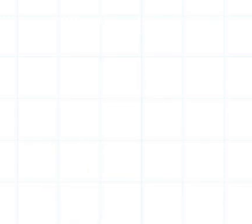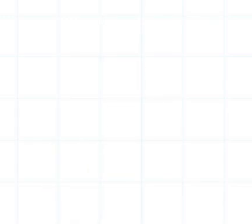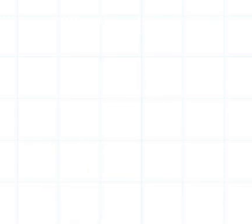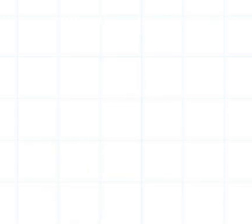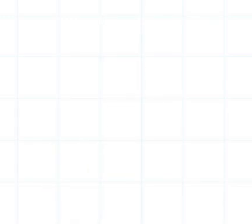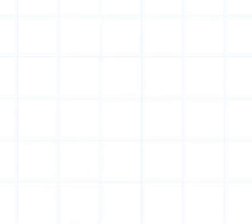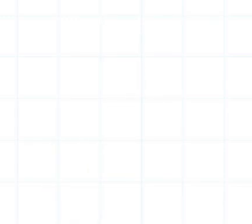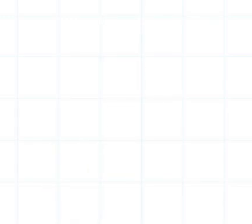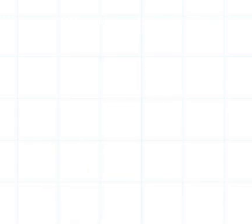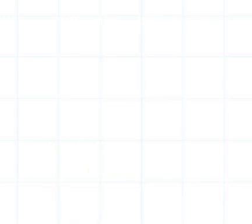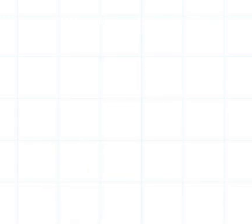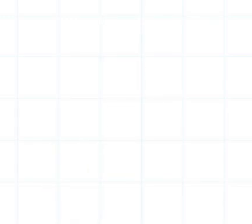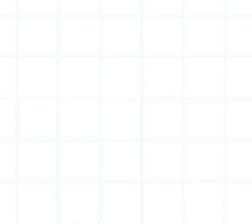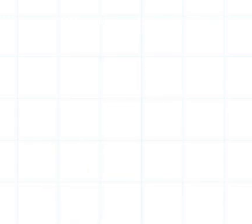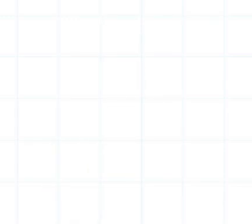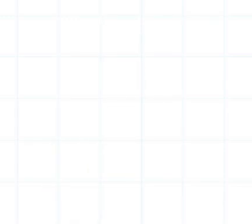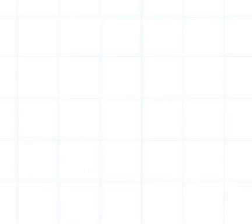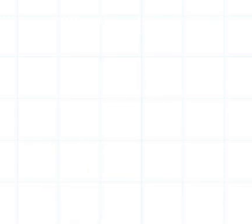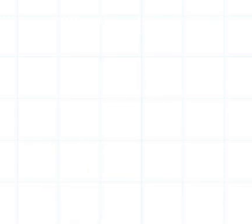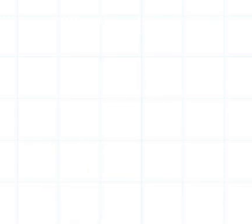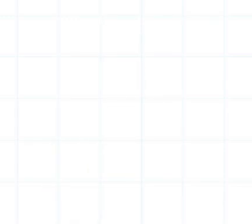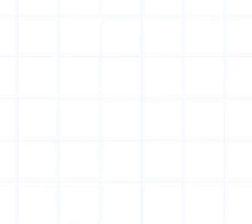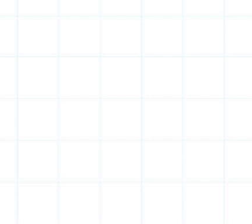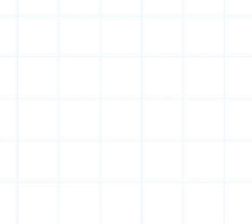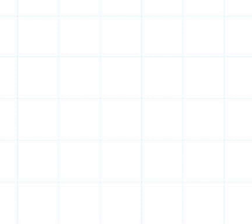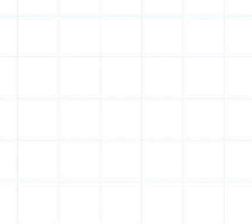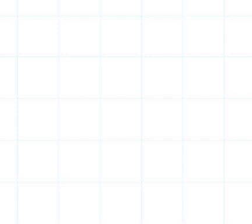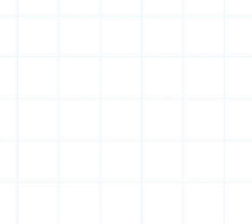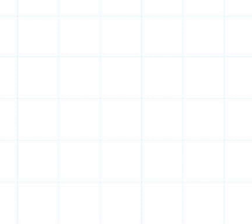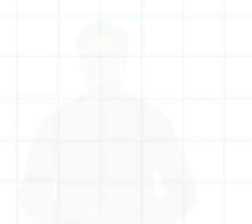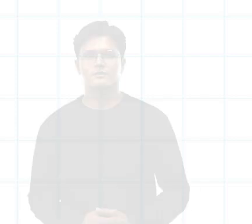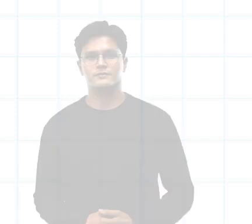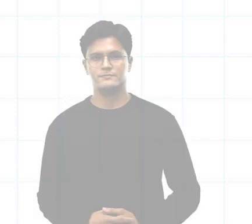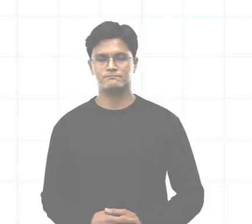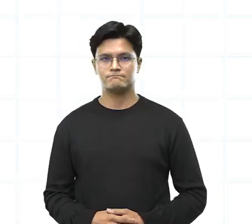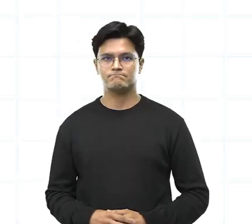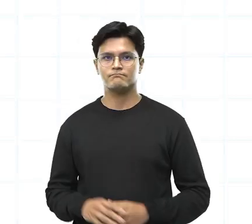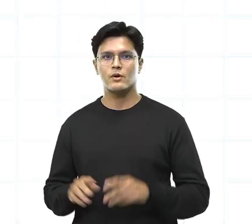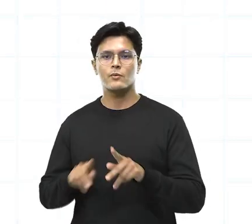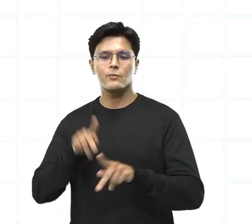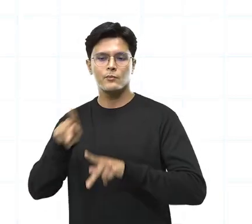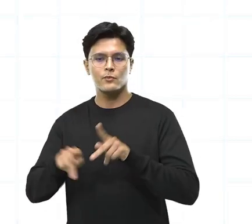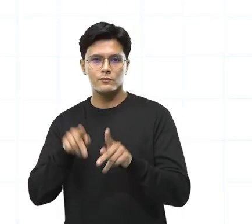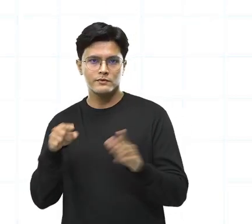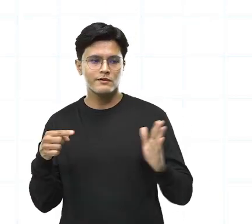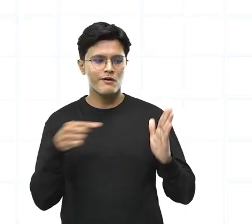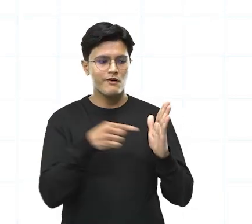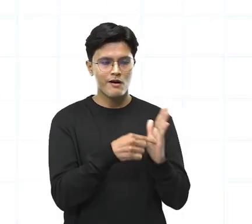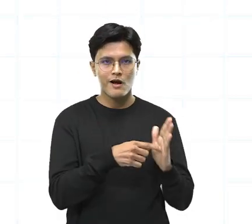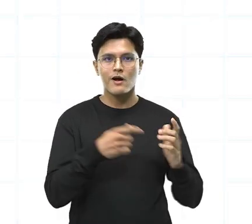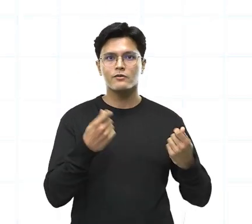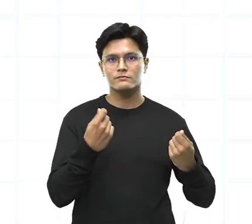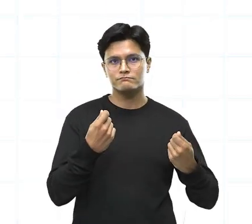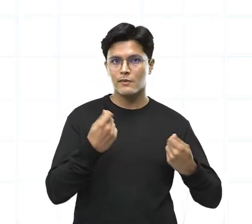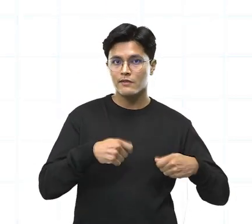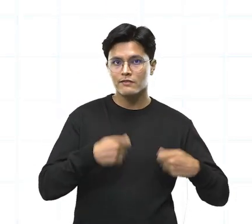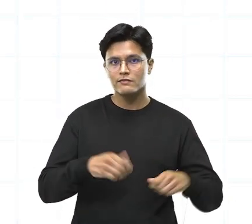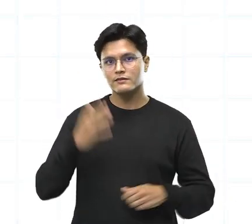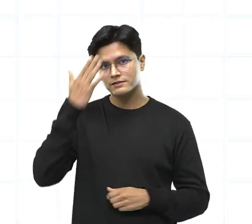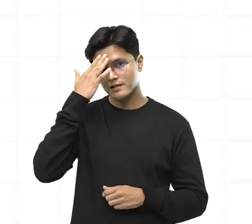a propaganda se destina, considera a idade das pessoas, o gênero, o